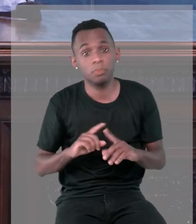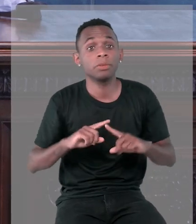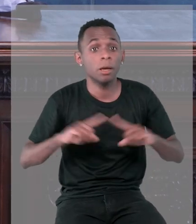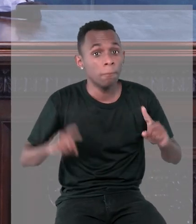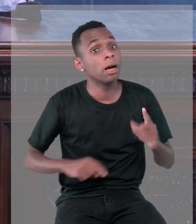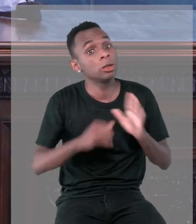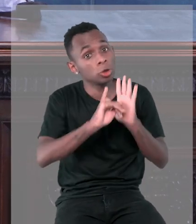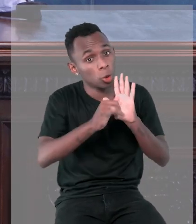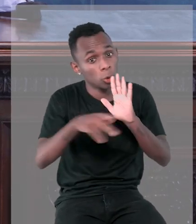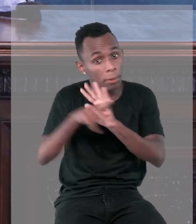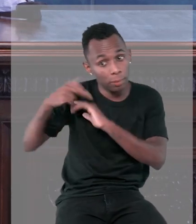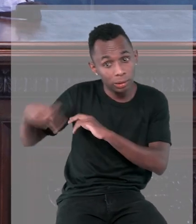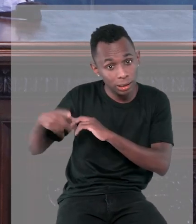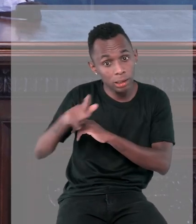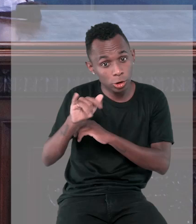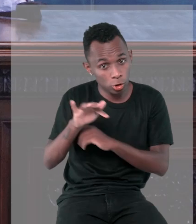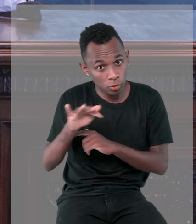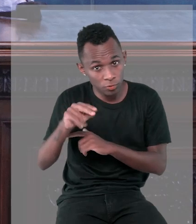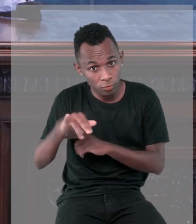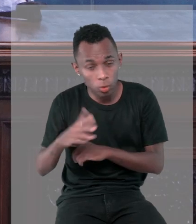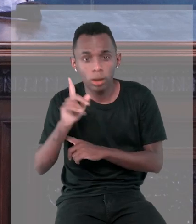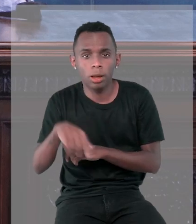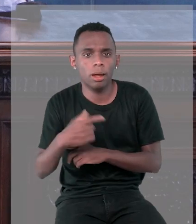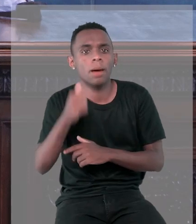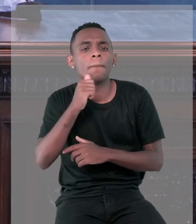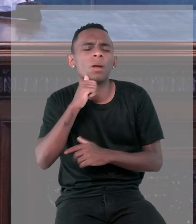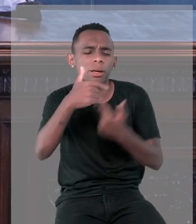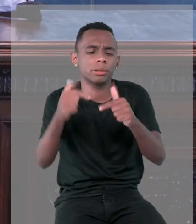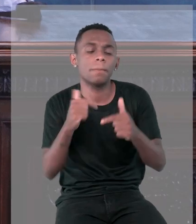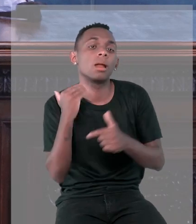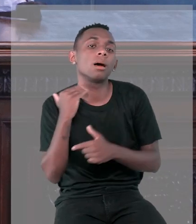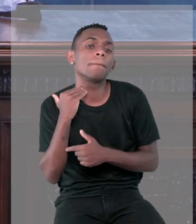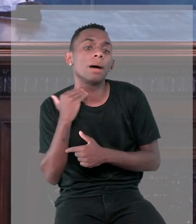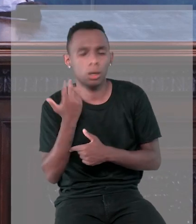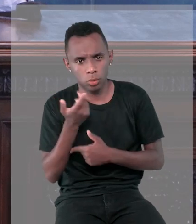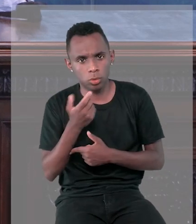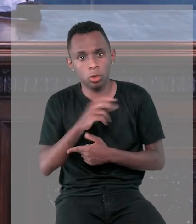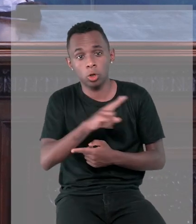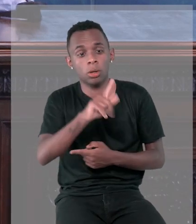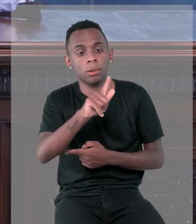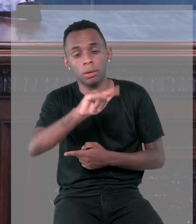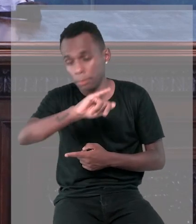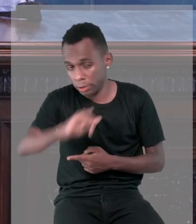nesse conto do Gifone, a moça que trabalha no banco, né, a bancária lá, se chama